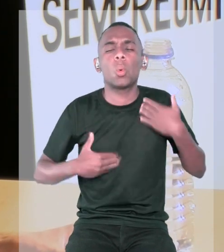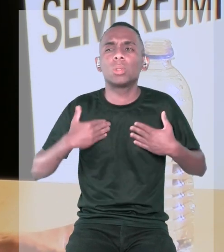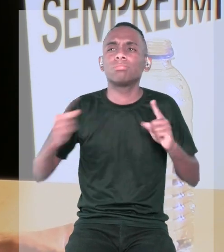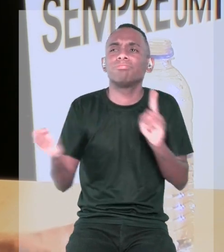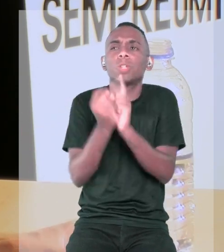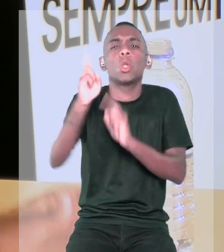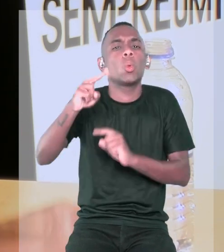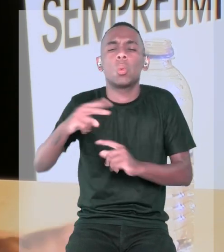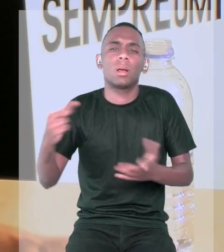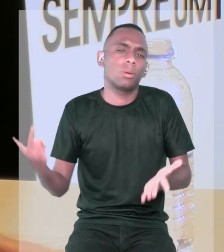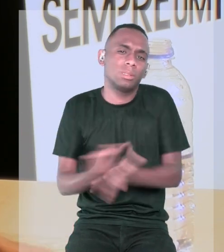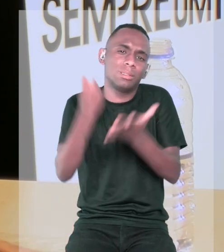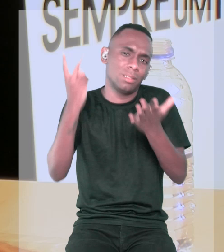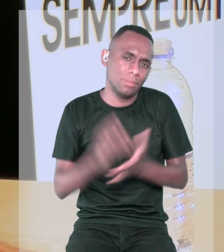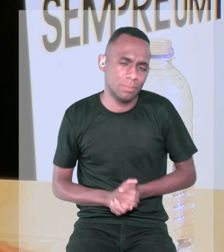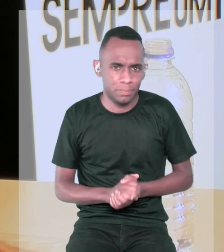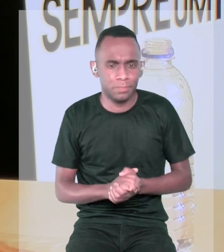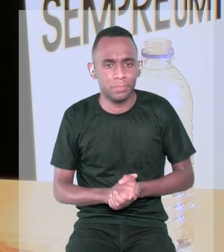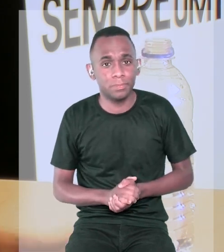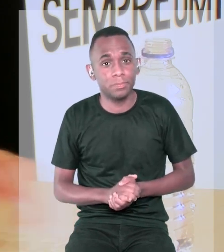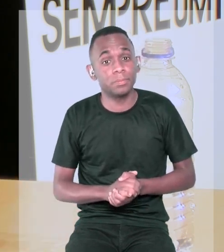de um encontro físico que não acontecerá nunca.